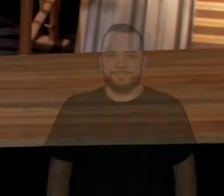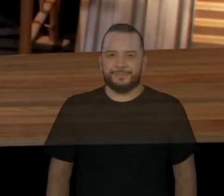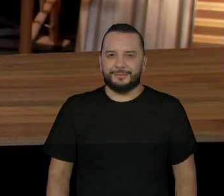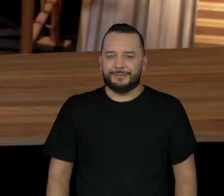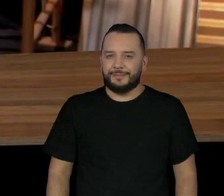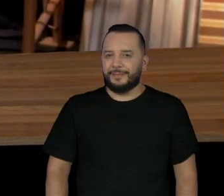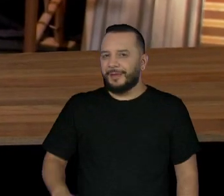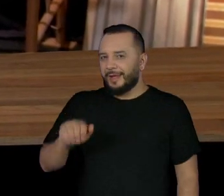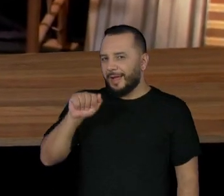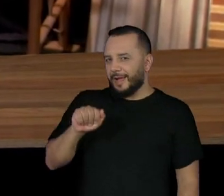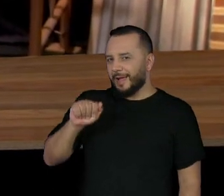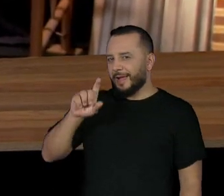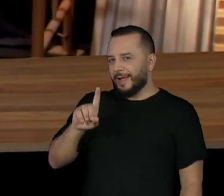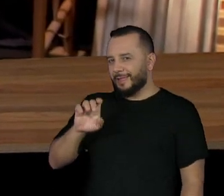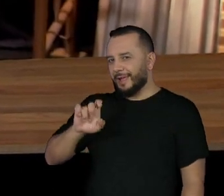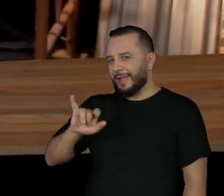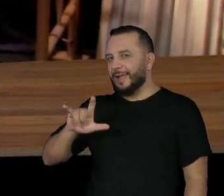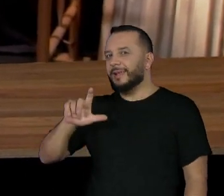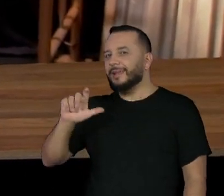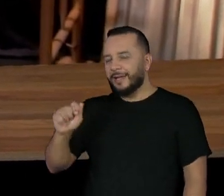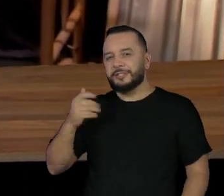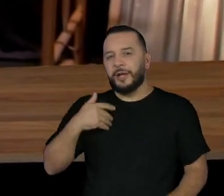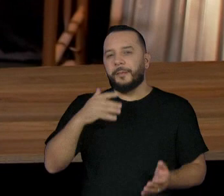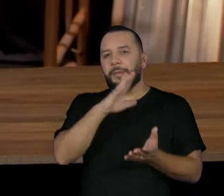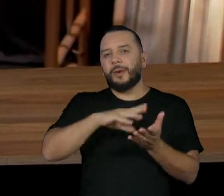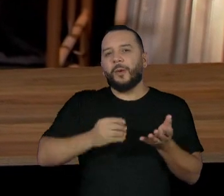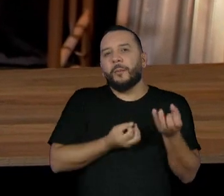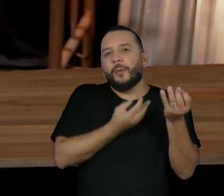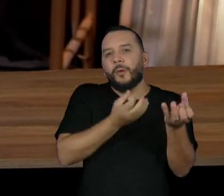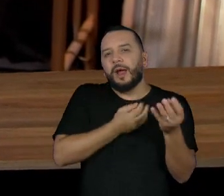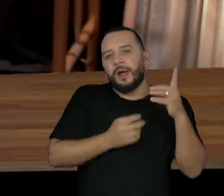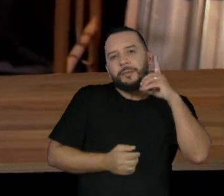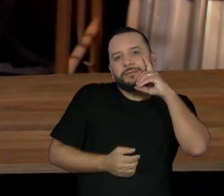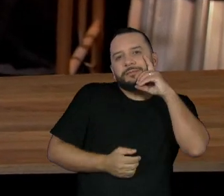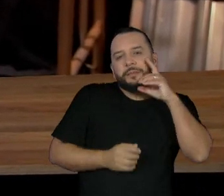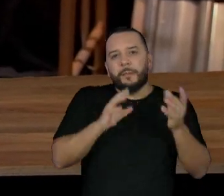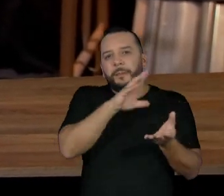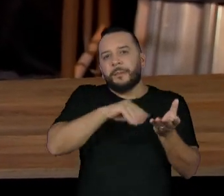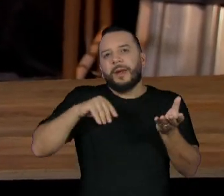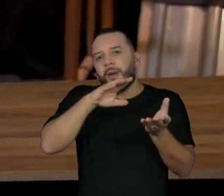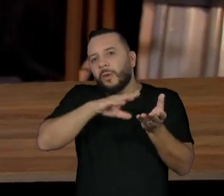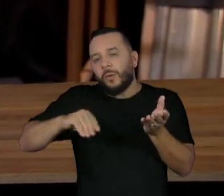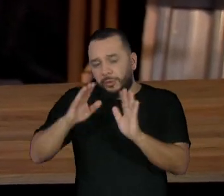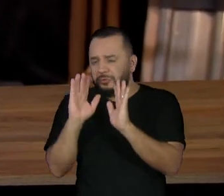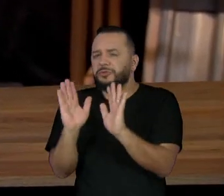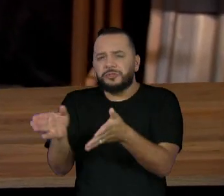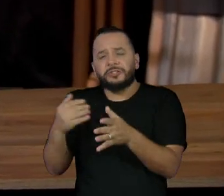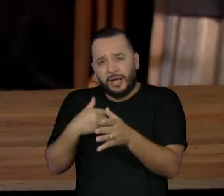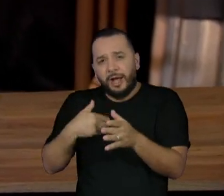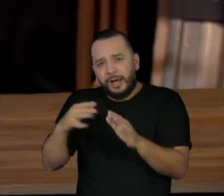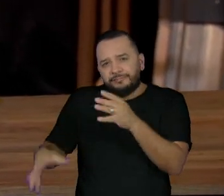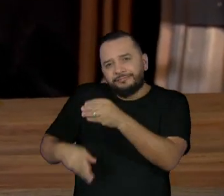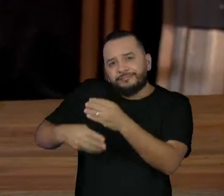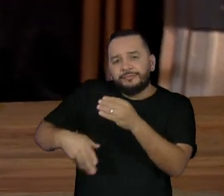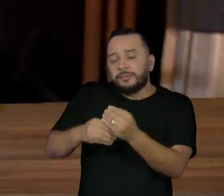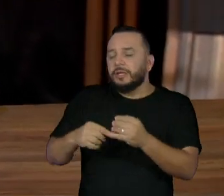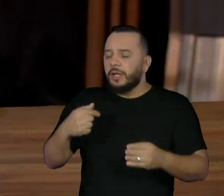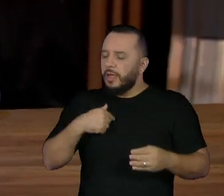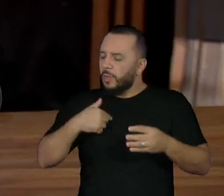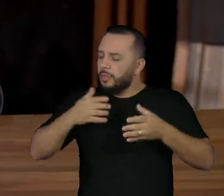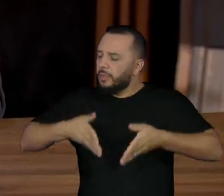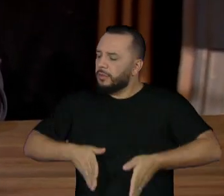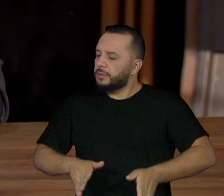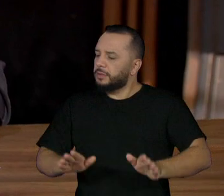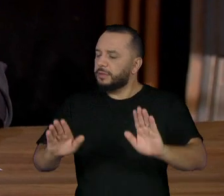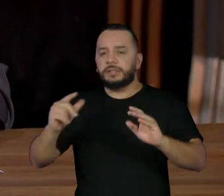Adélia Prado pegou os versos de Drummond e botou uma pimentinha assim, ó. Quando nasci, um anjo esbelto desses